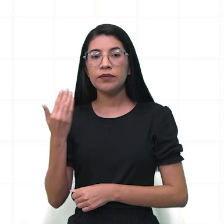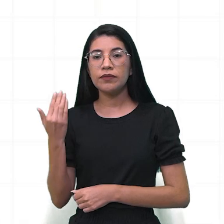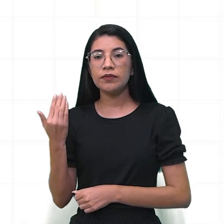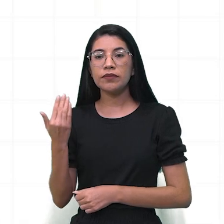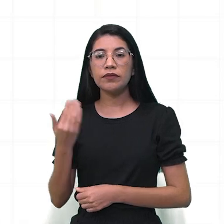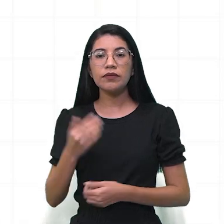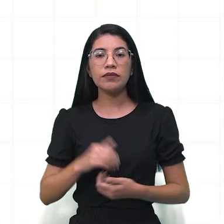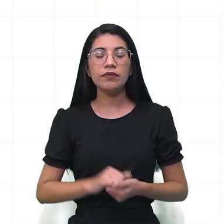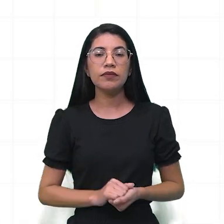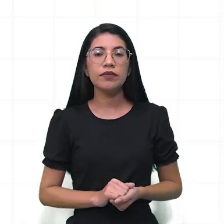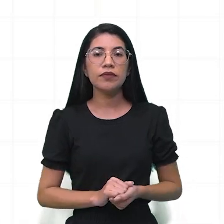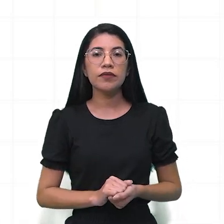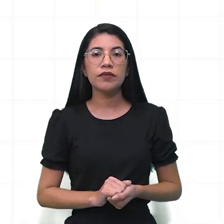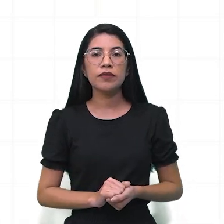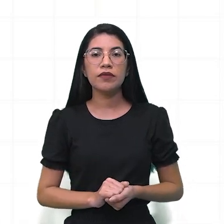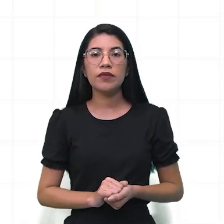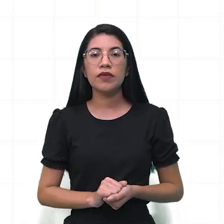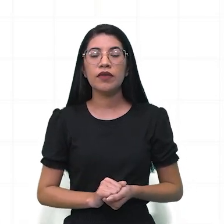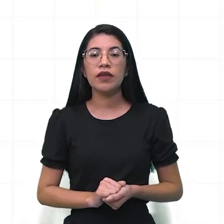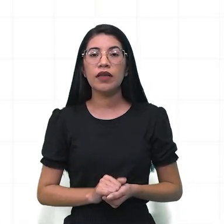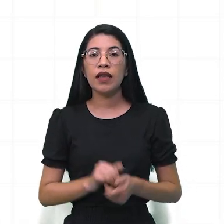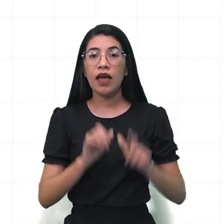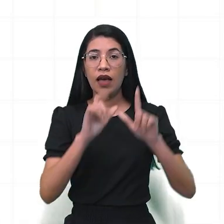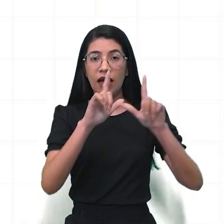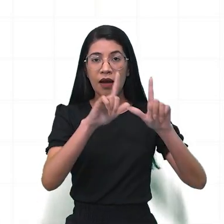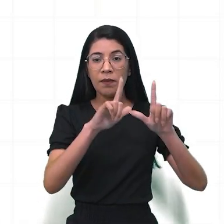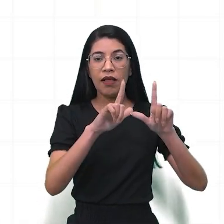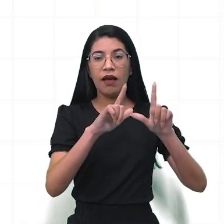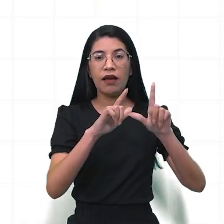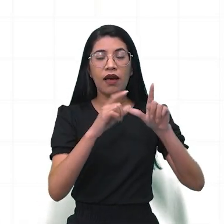Essa placa de número 1 aqui.